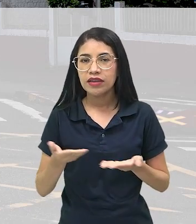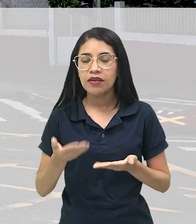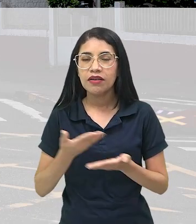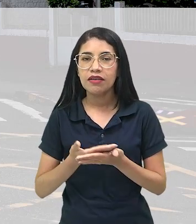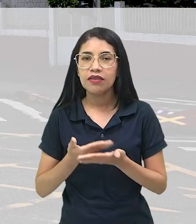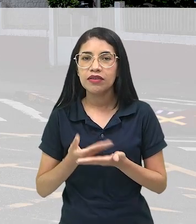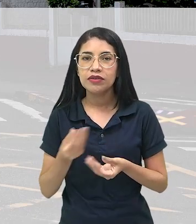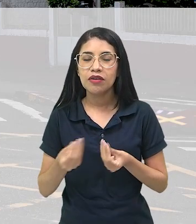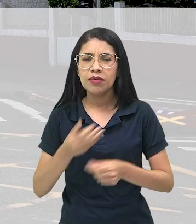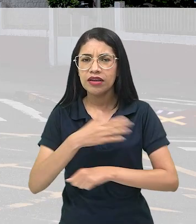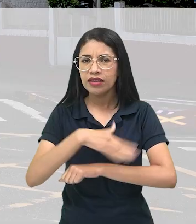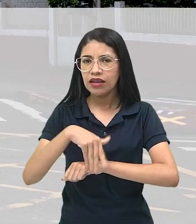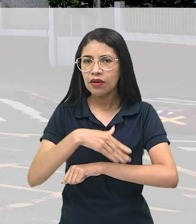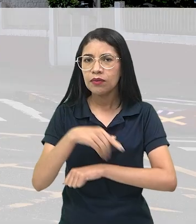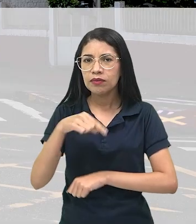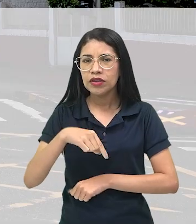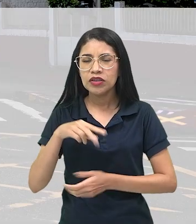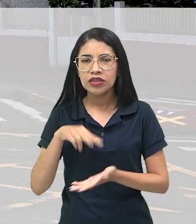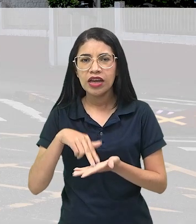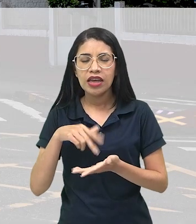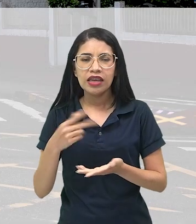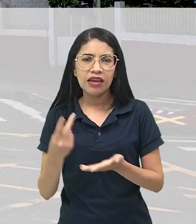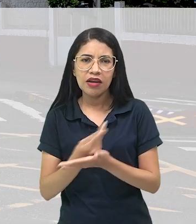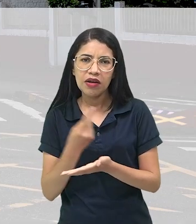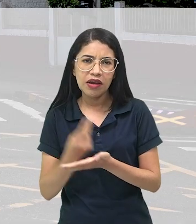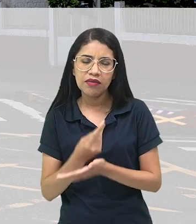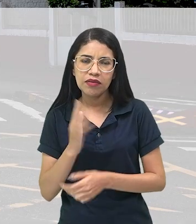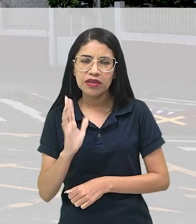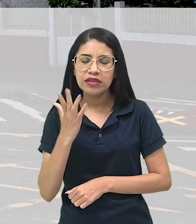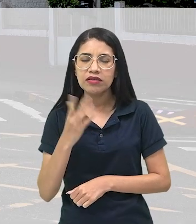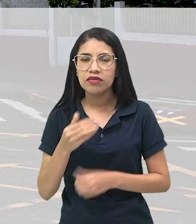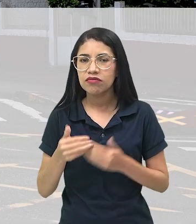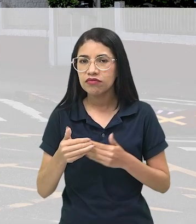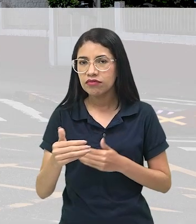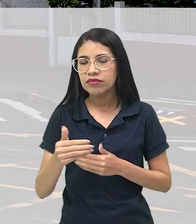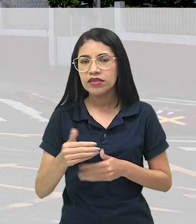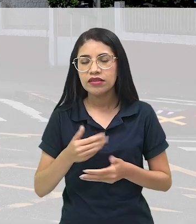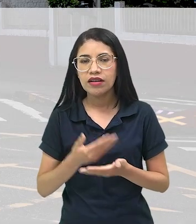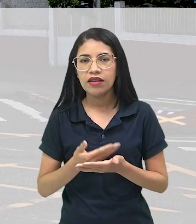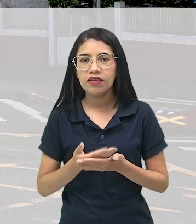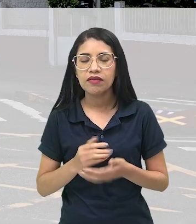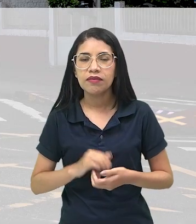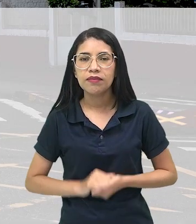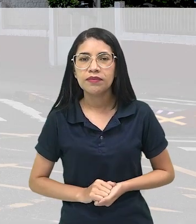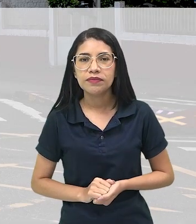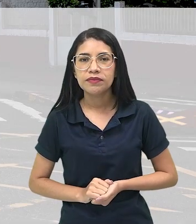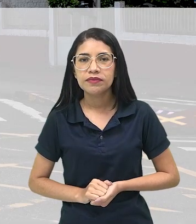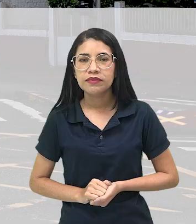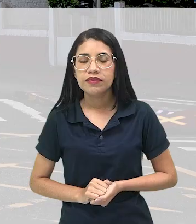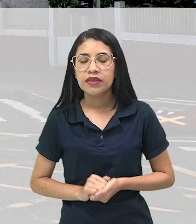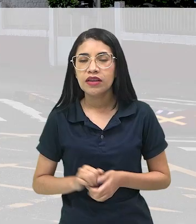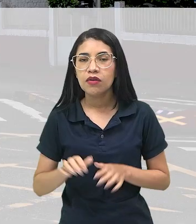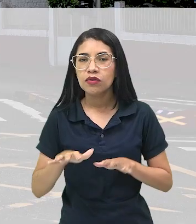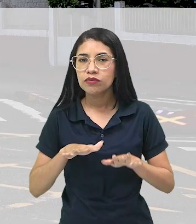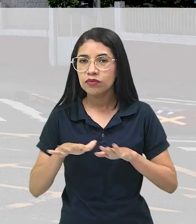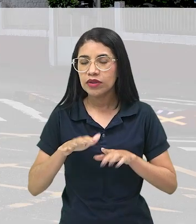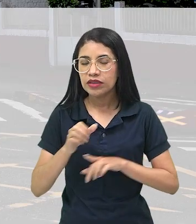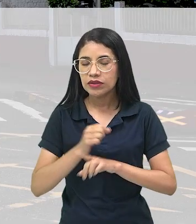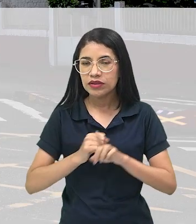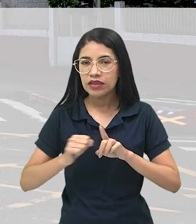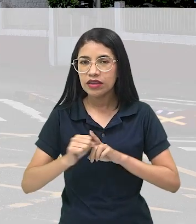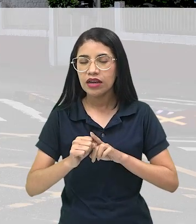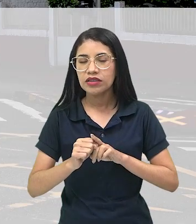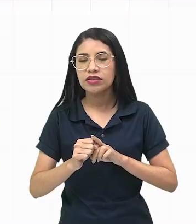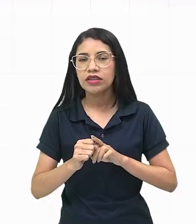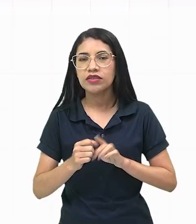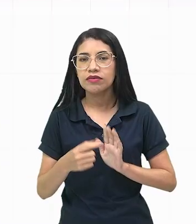hoje, pessoal, aqui no meio da rua mesmo, né, já que deu tudo errado, vamos começar logo aí, vamos voltar para o eixo. Os movimentos sociais, como a gente vai ver nessa